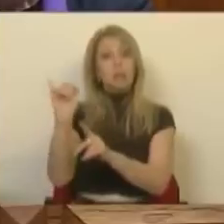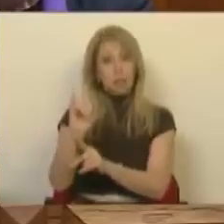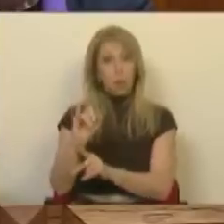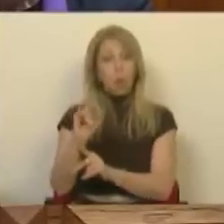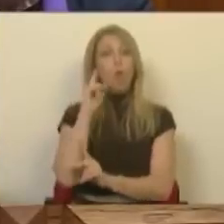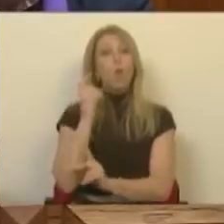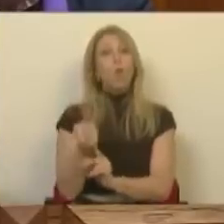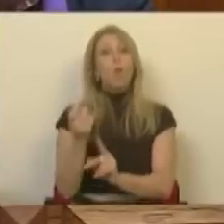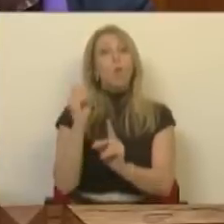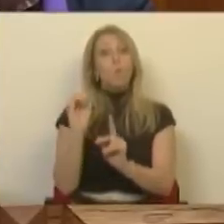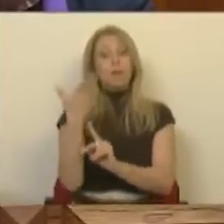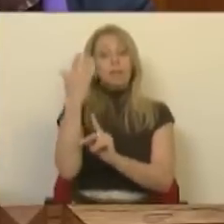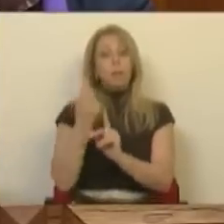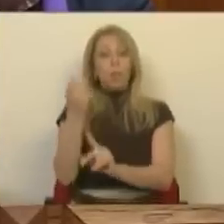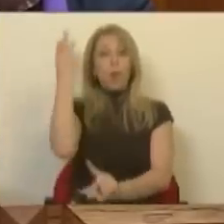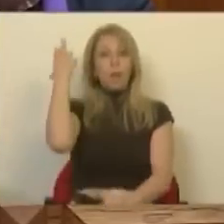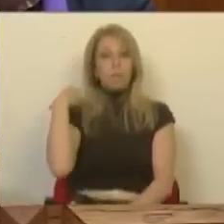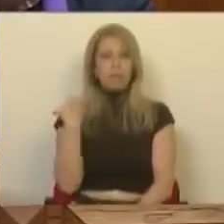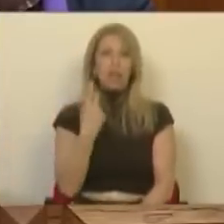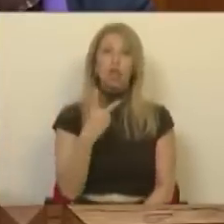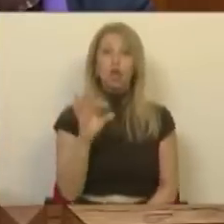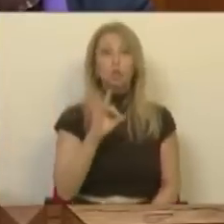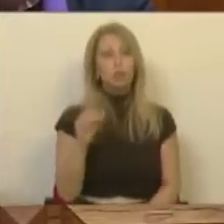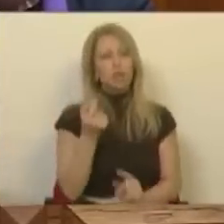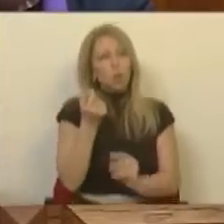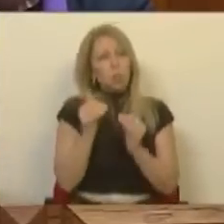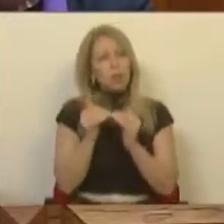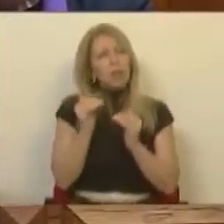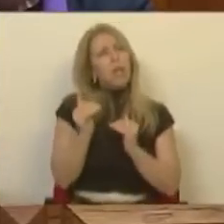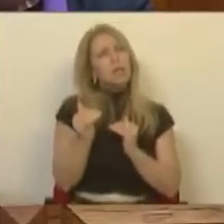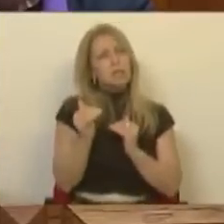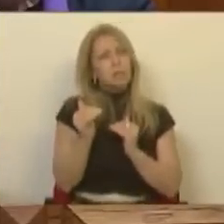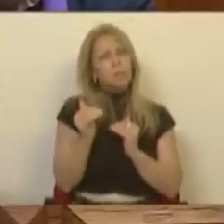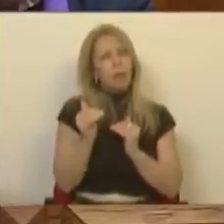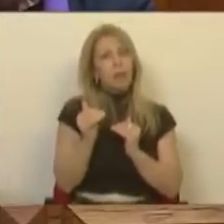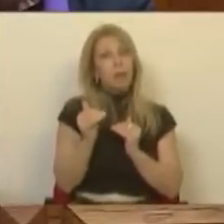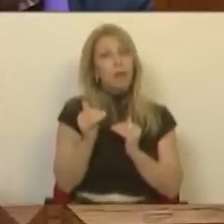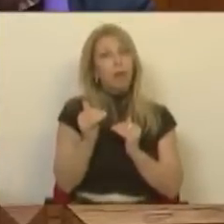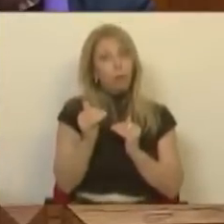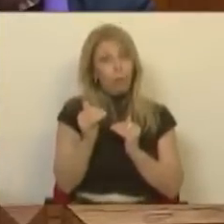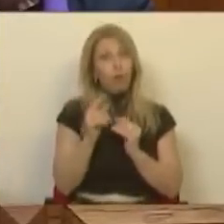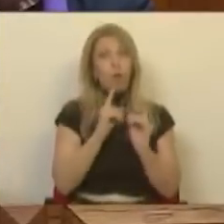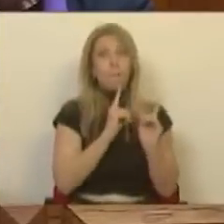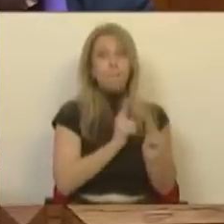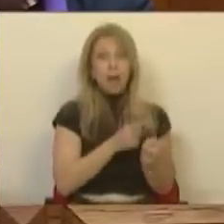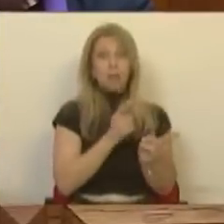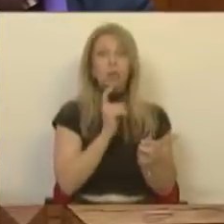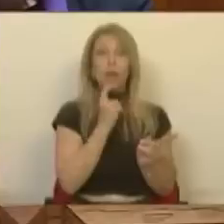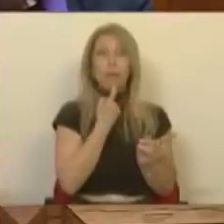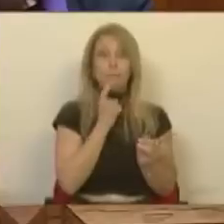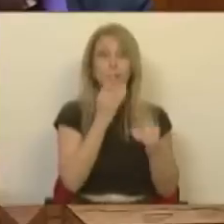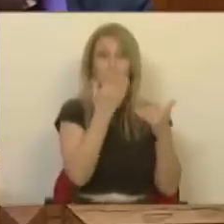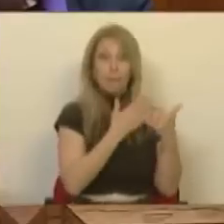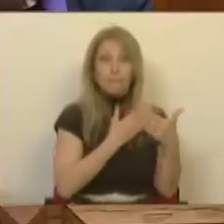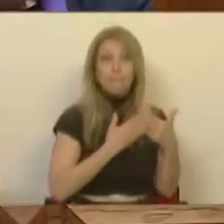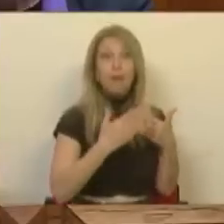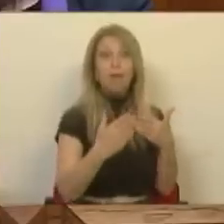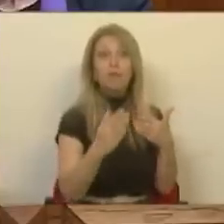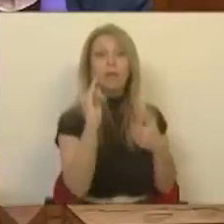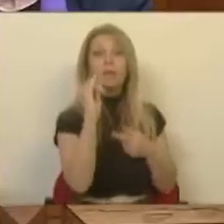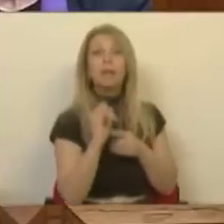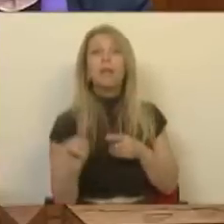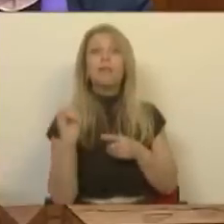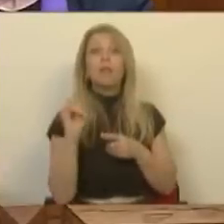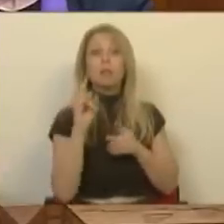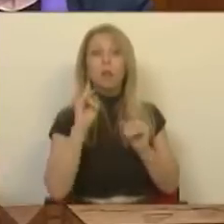estava pouco acima dos 2%. foi sobretudo a partir de março e Abril que inflação começou a